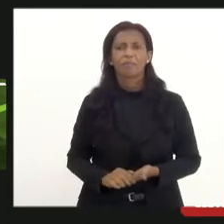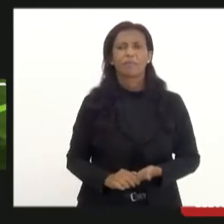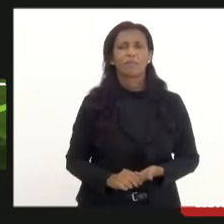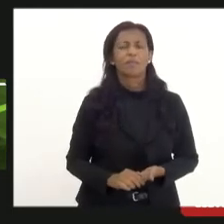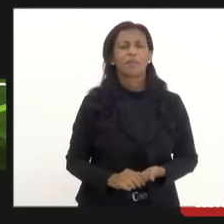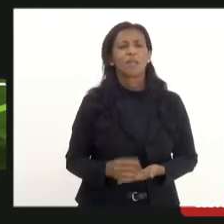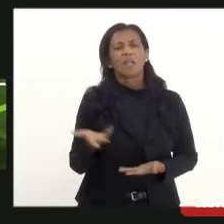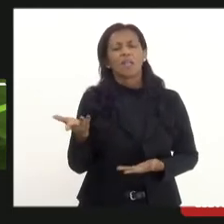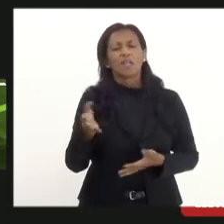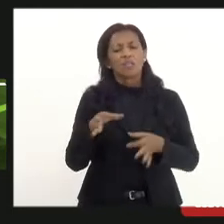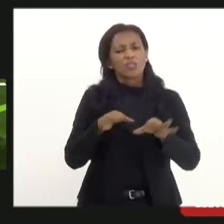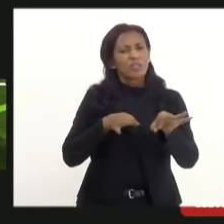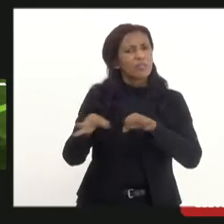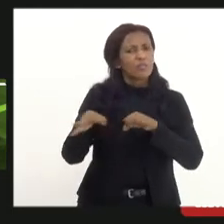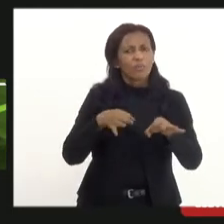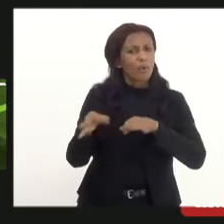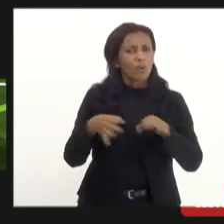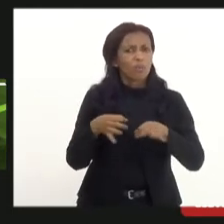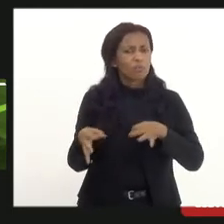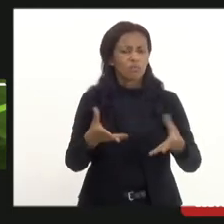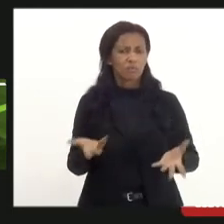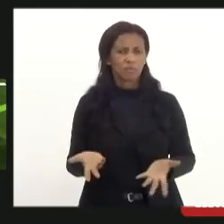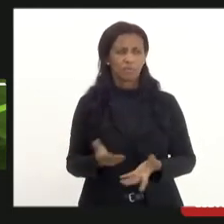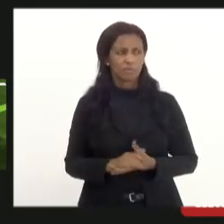de que maneira seria